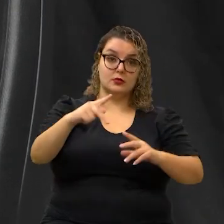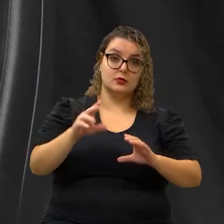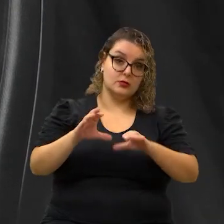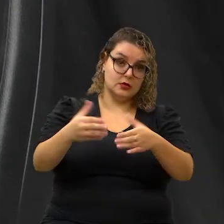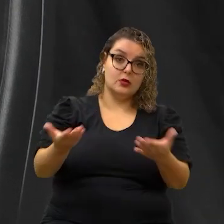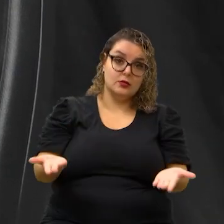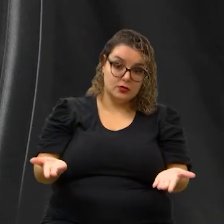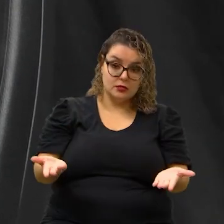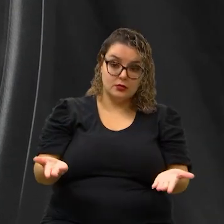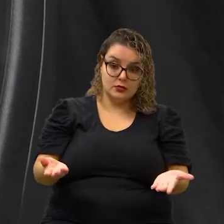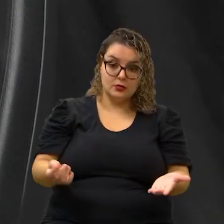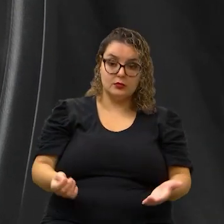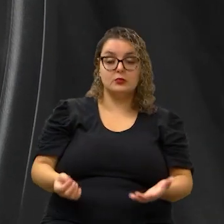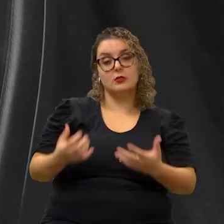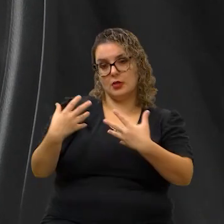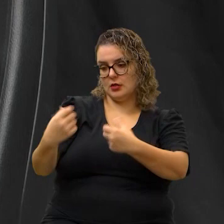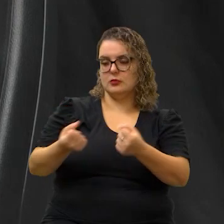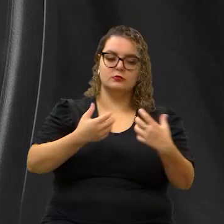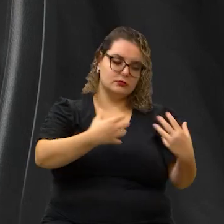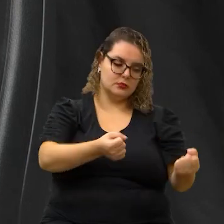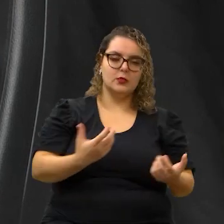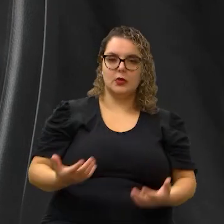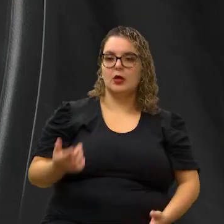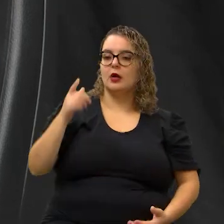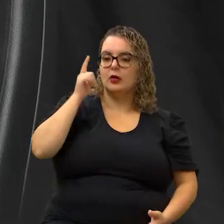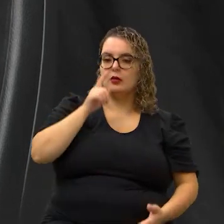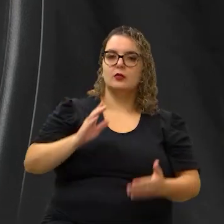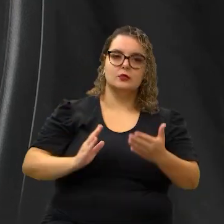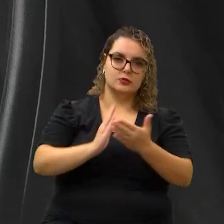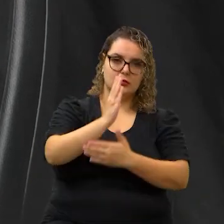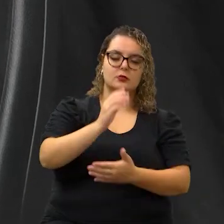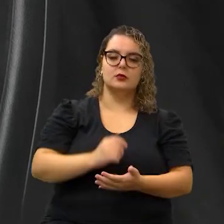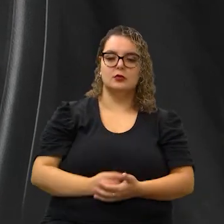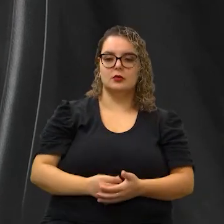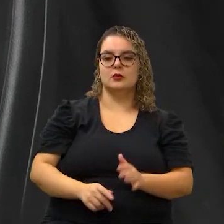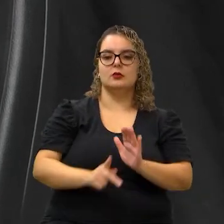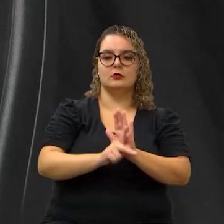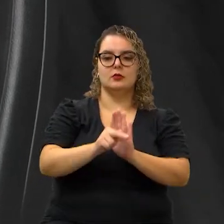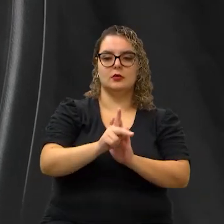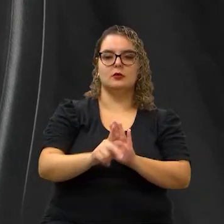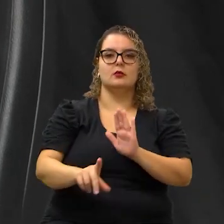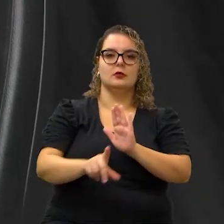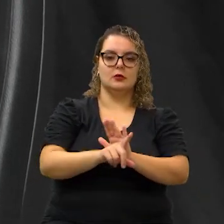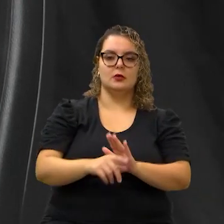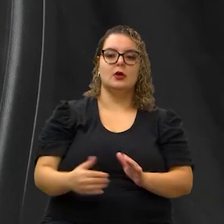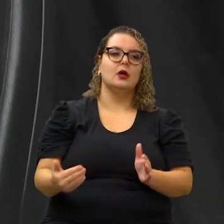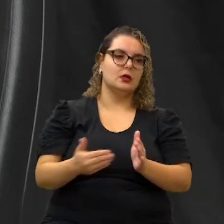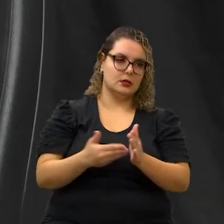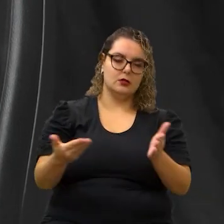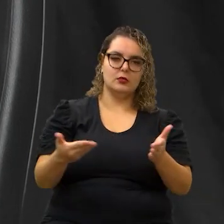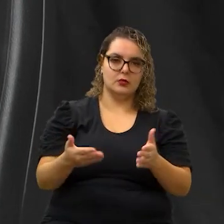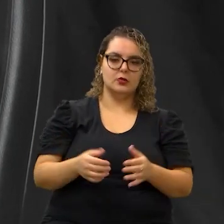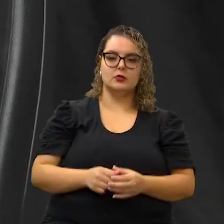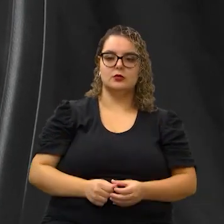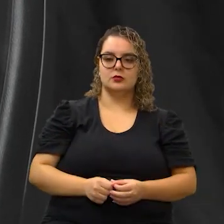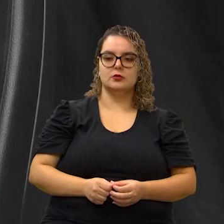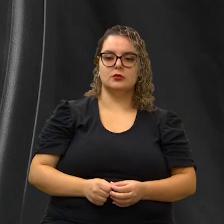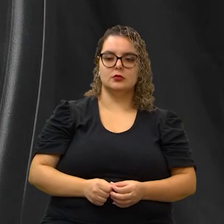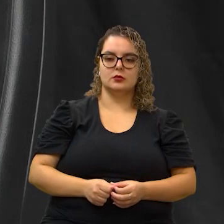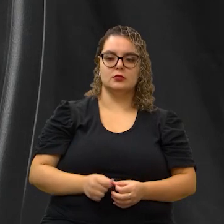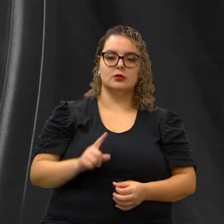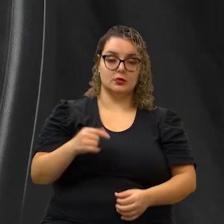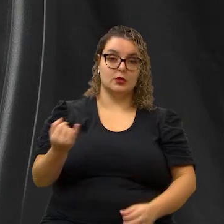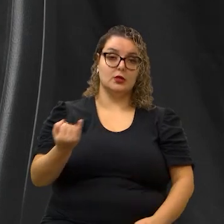formando torcedores para os seus times. E aí eles toparam, e aí a gente conseguiu aprovar. Então é um projeto que vale, uma lei que vale até